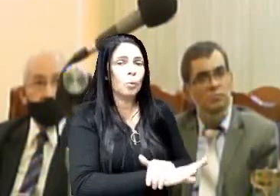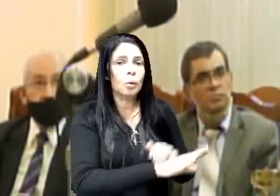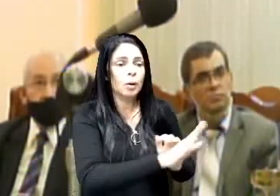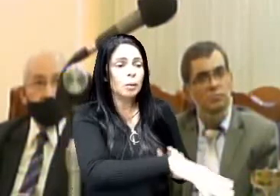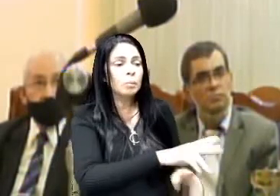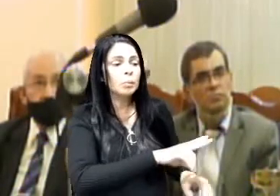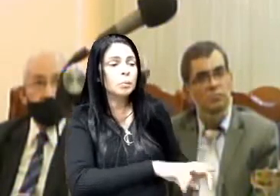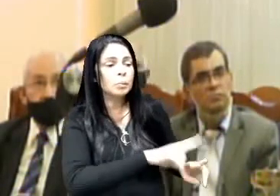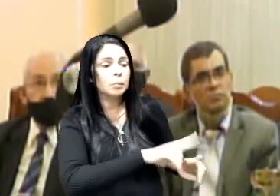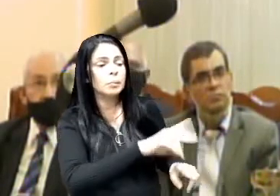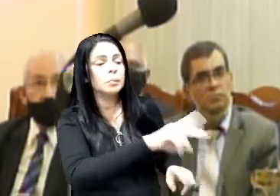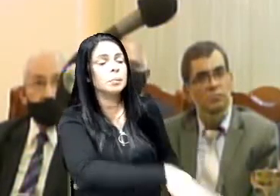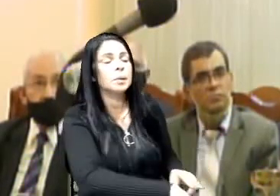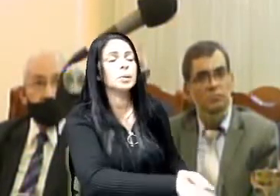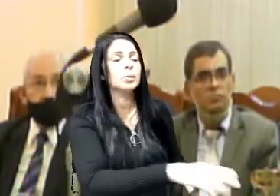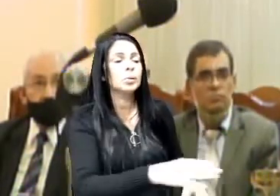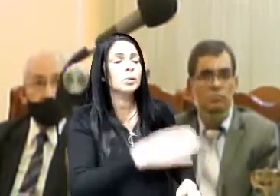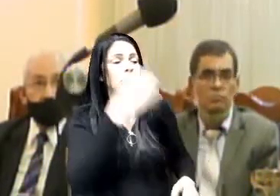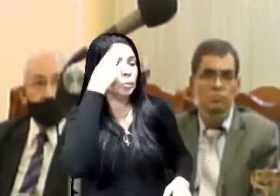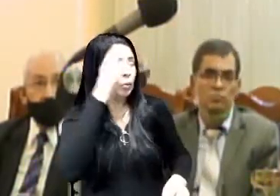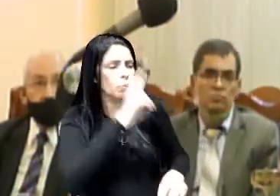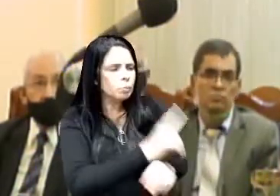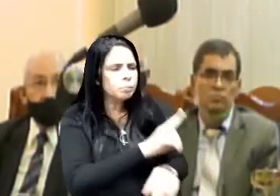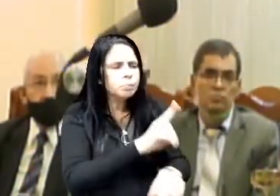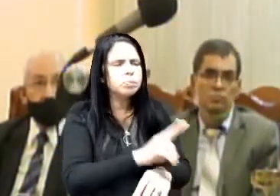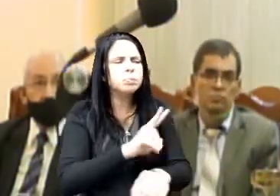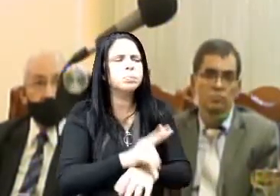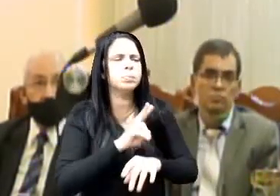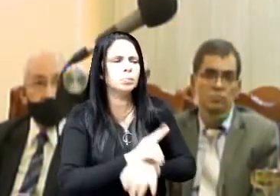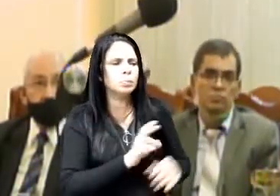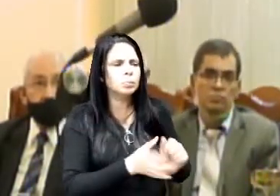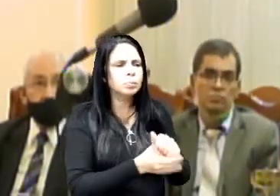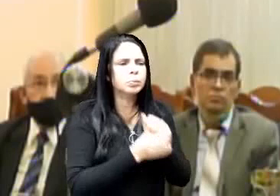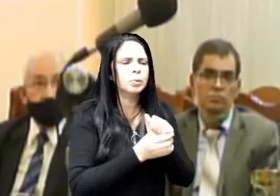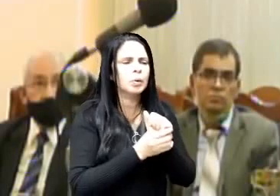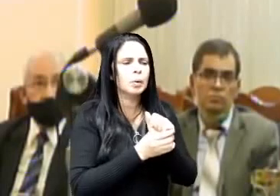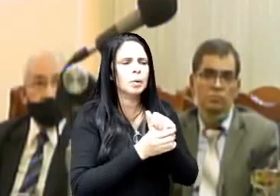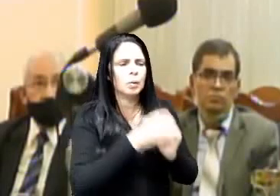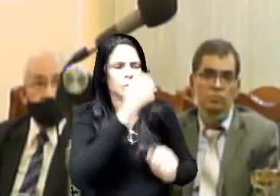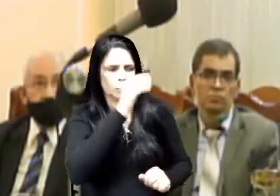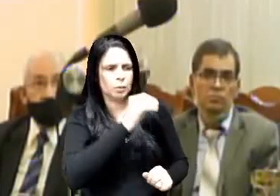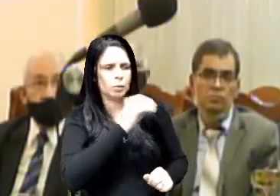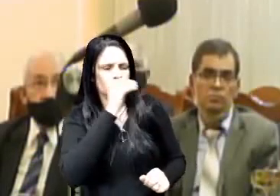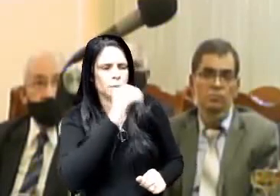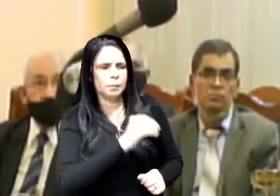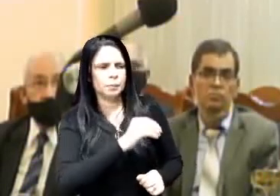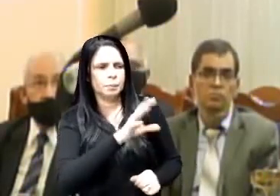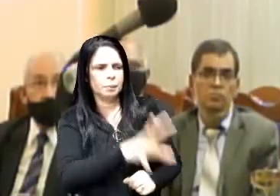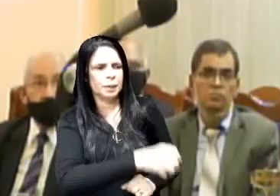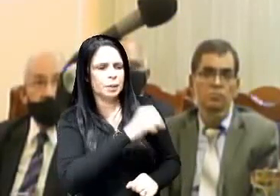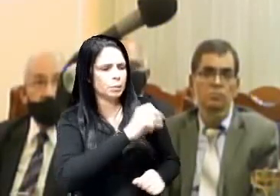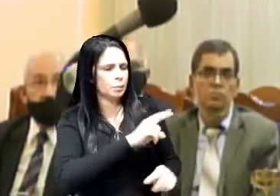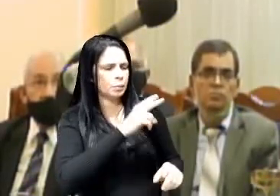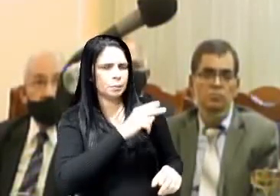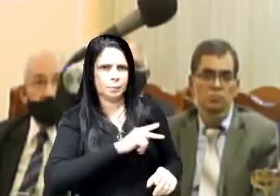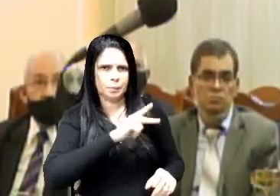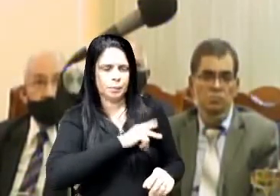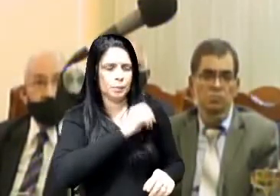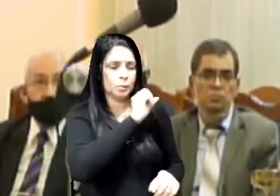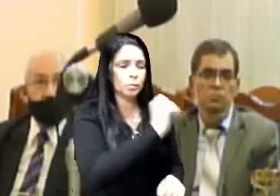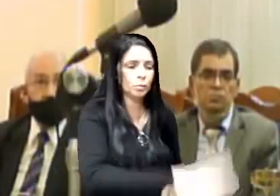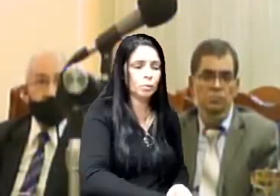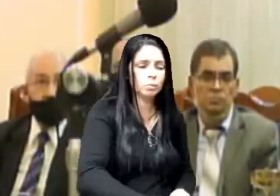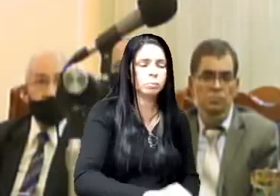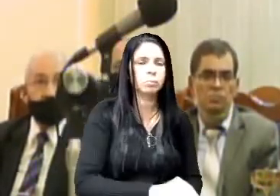Seguinte, o qual, tendo recebido tal ordem, lançou no cárcere interior, lá embaixo, e lhe segurou os pés aonde, irmão?